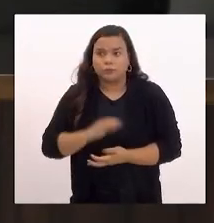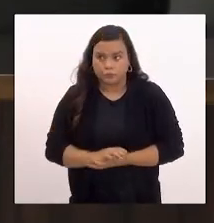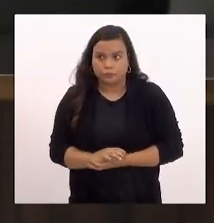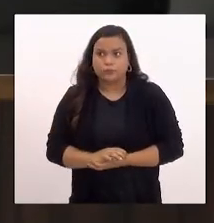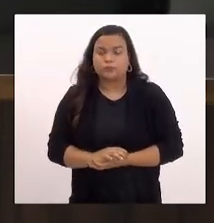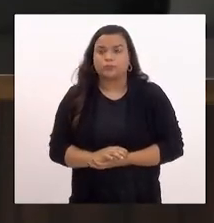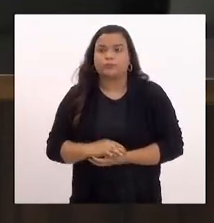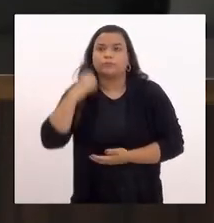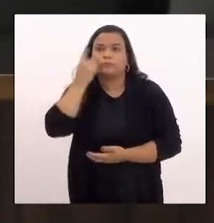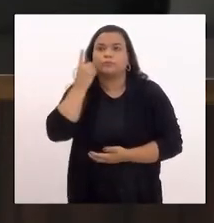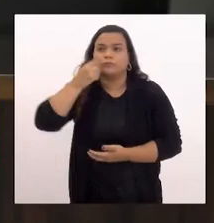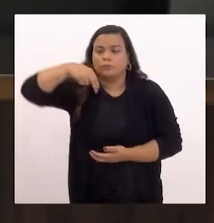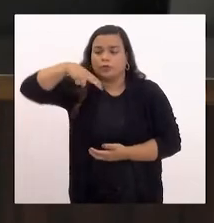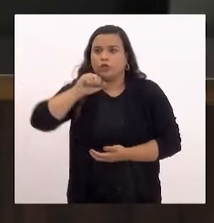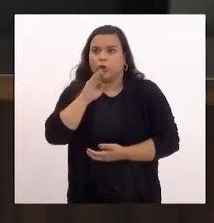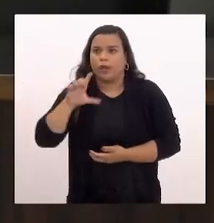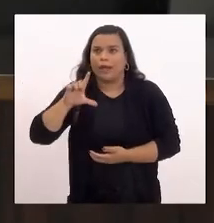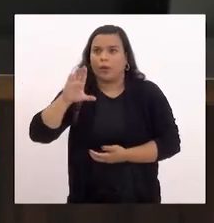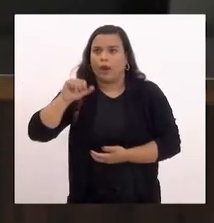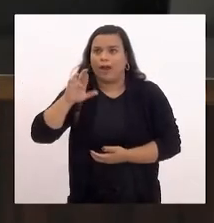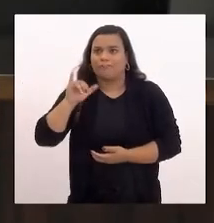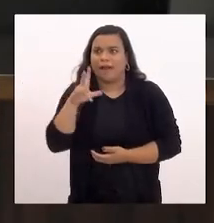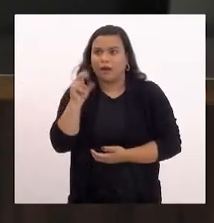Deputado Noel de Carvalho.